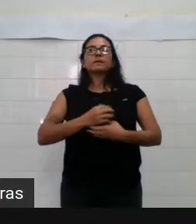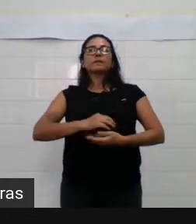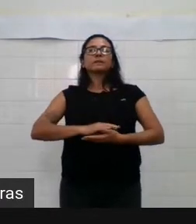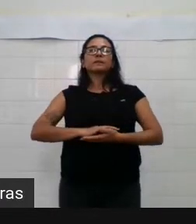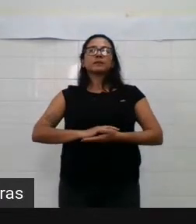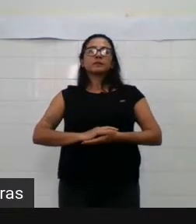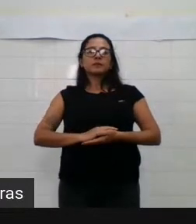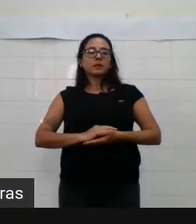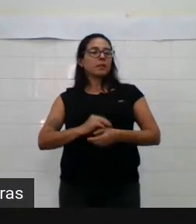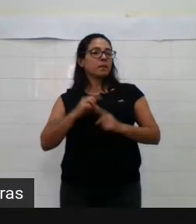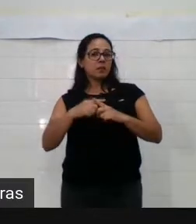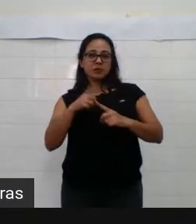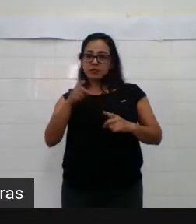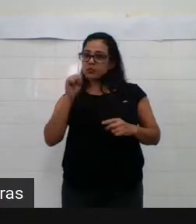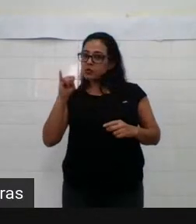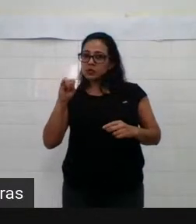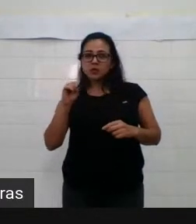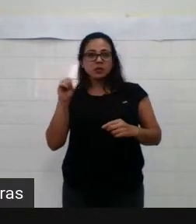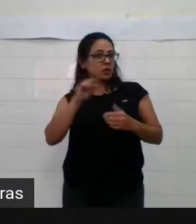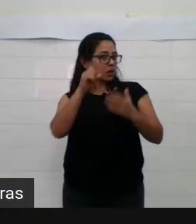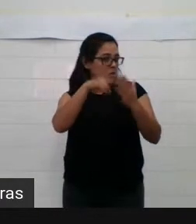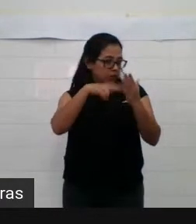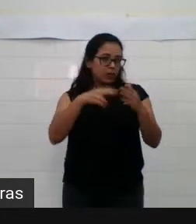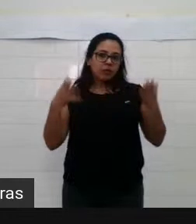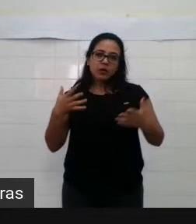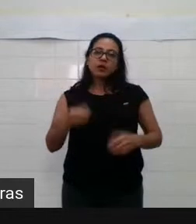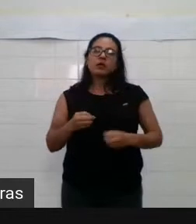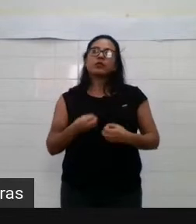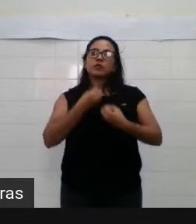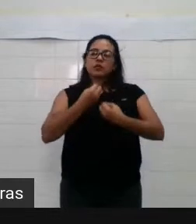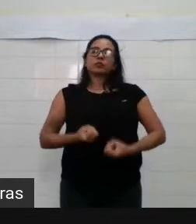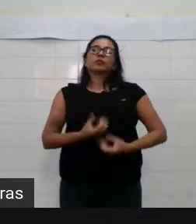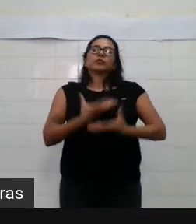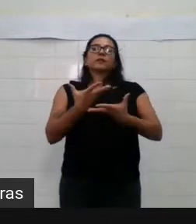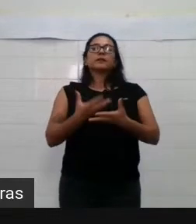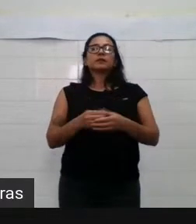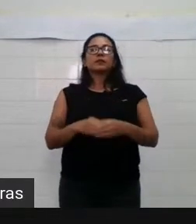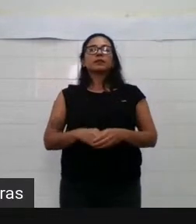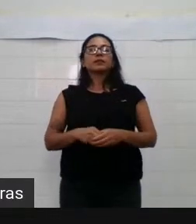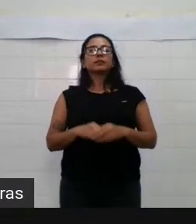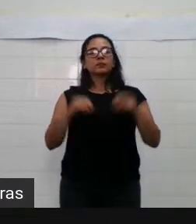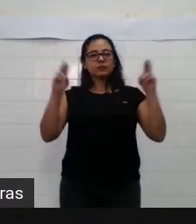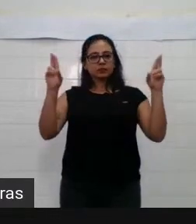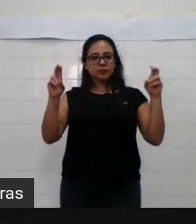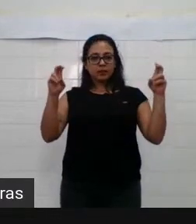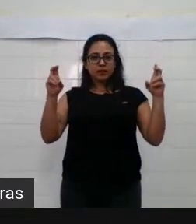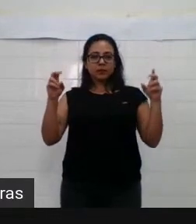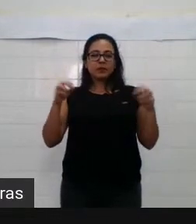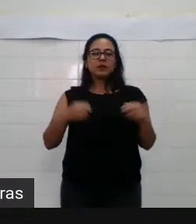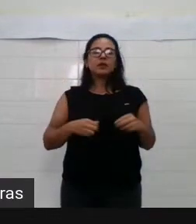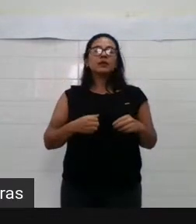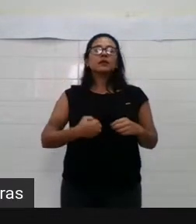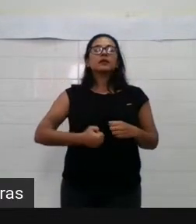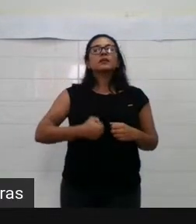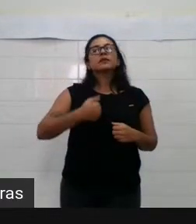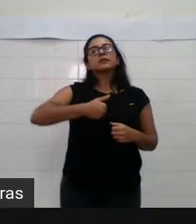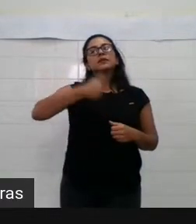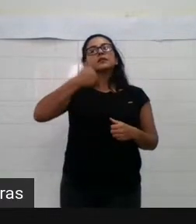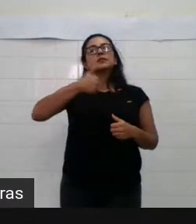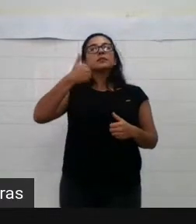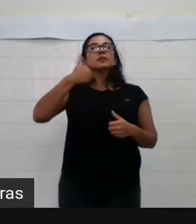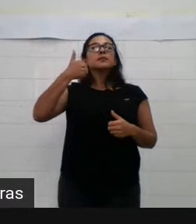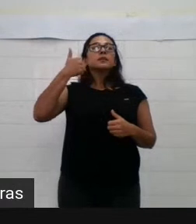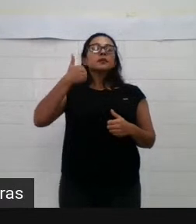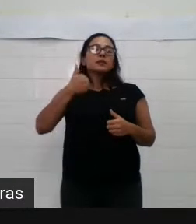tiveram a oportunidade de ler. Ela diz assim: Nas primeiras vezes que Ponciá